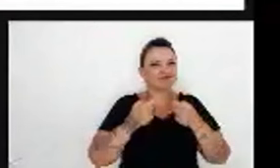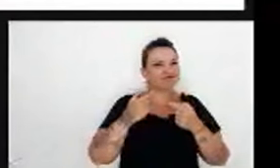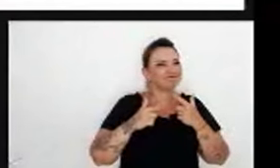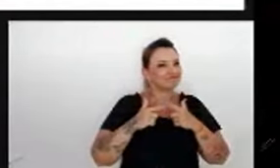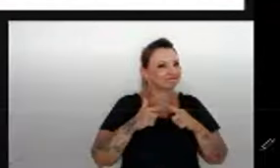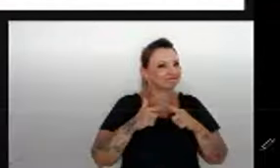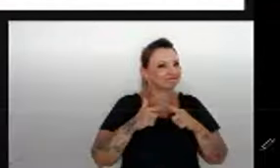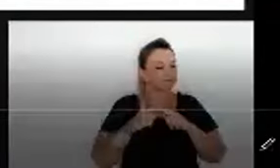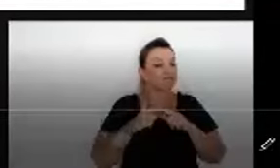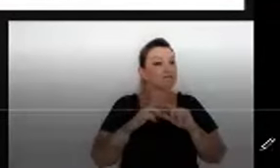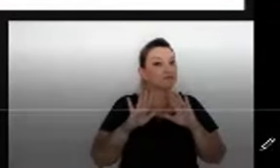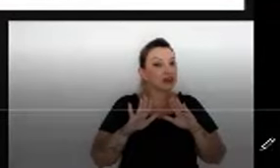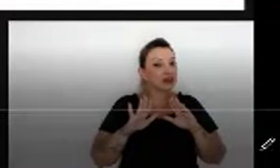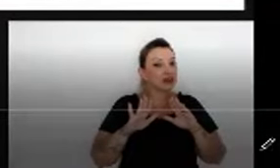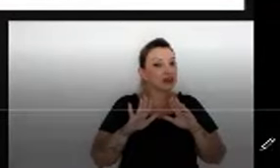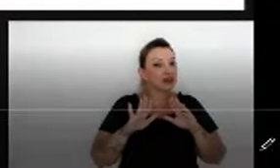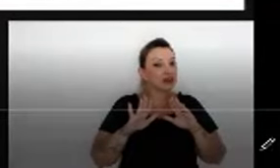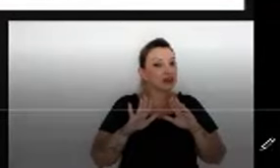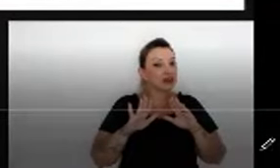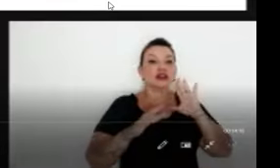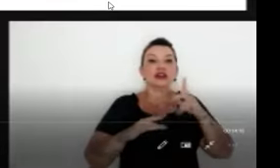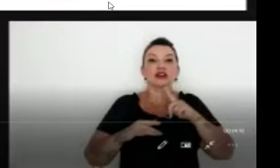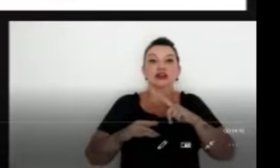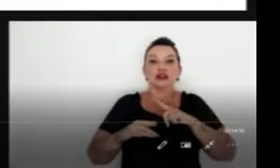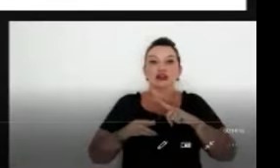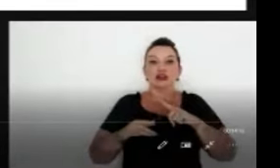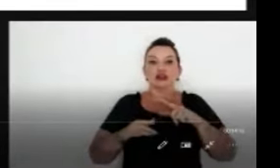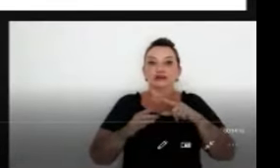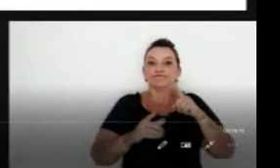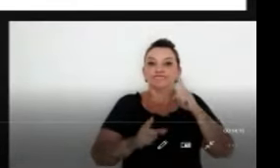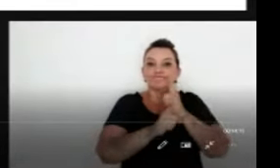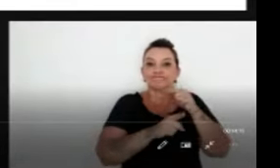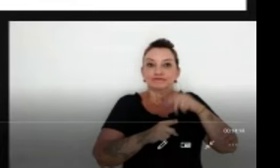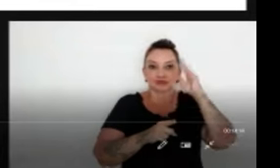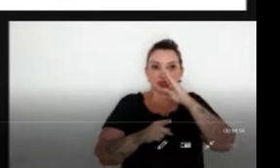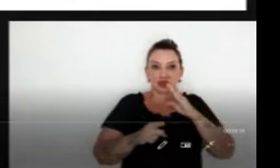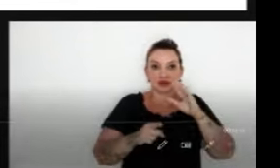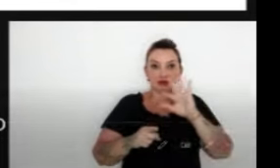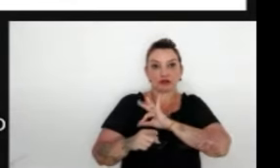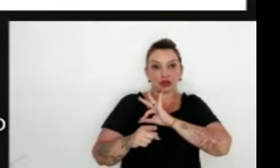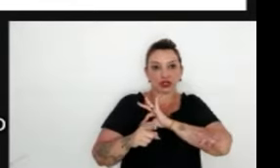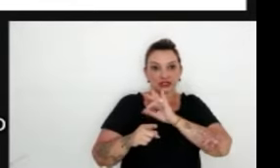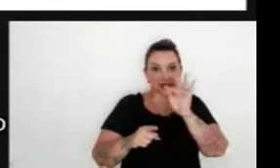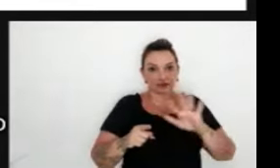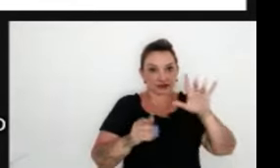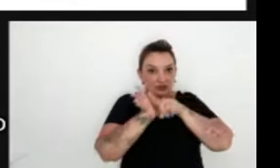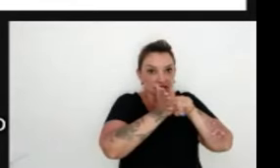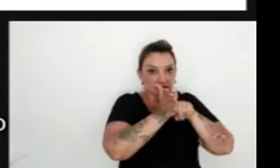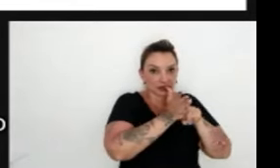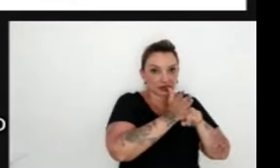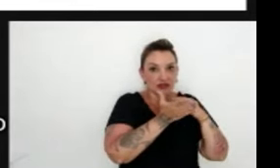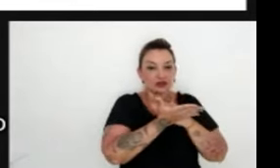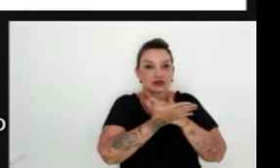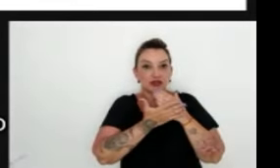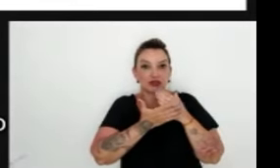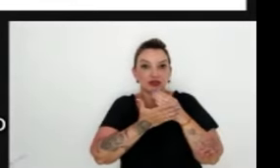ele corresponde ao que já tinha sido levantado no Brasil pela Polícia Federal em investigações que se iniciaram em